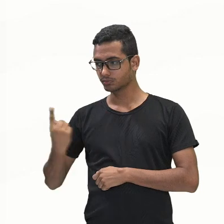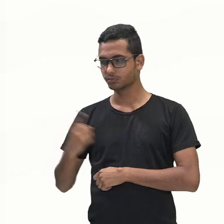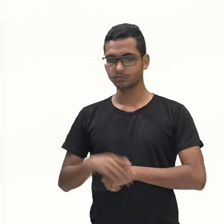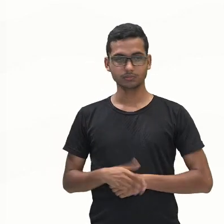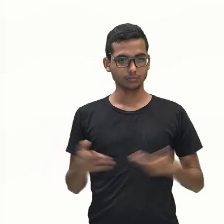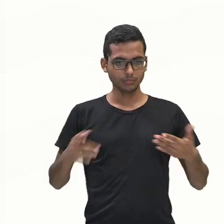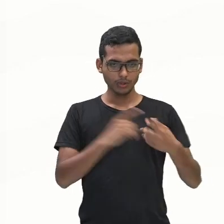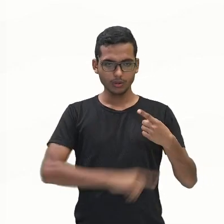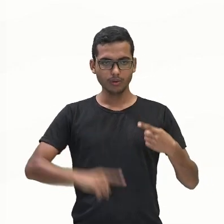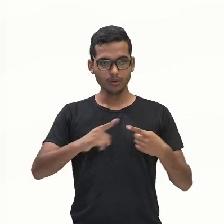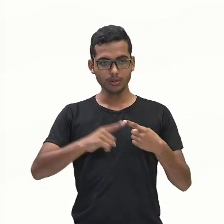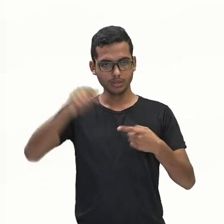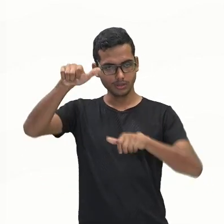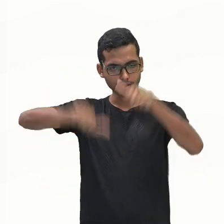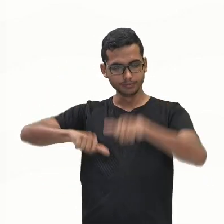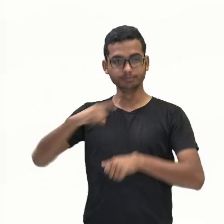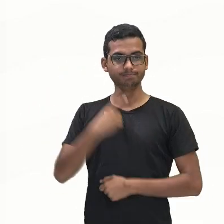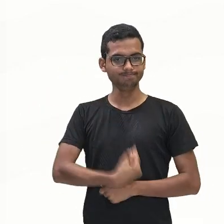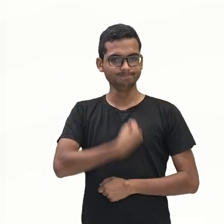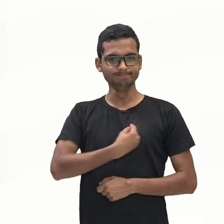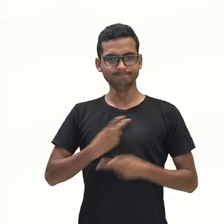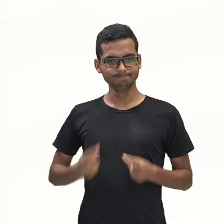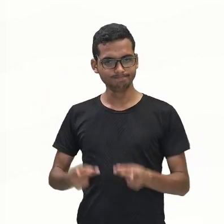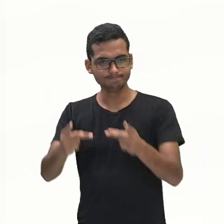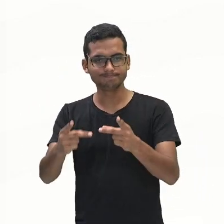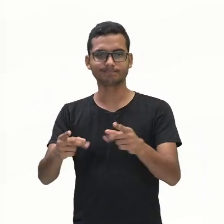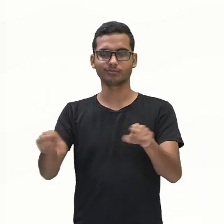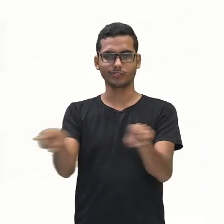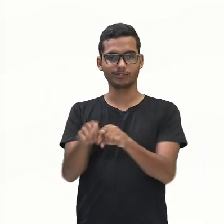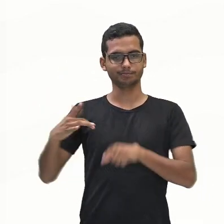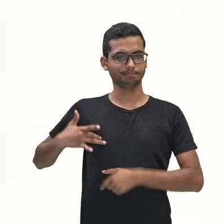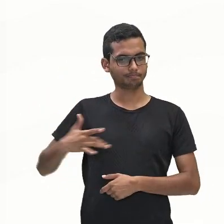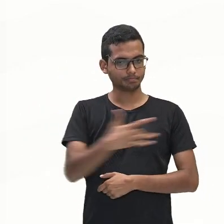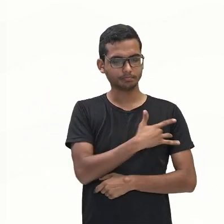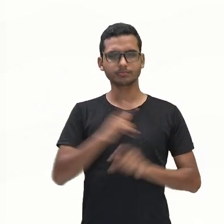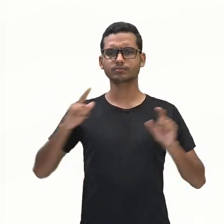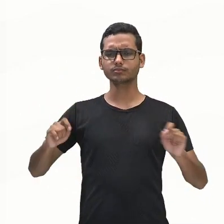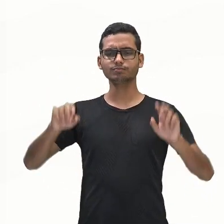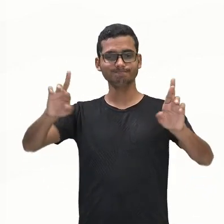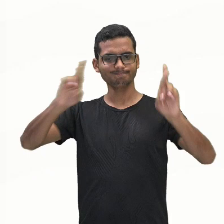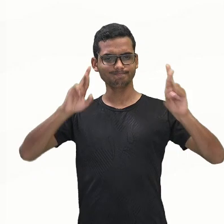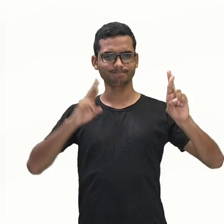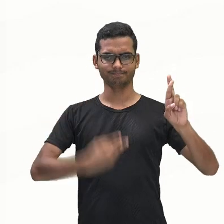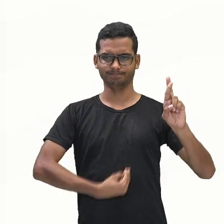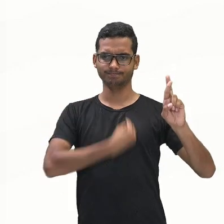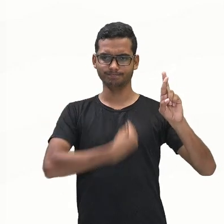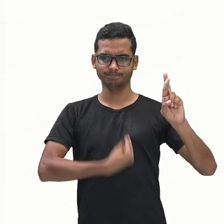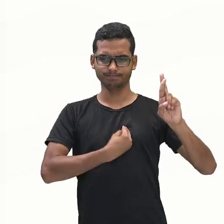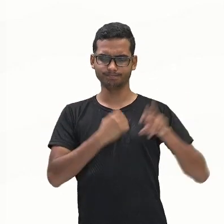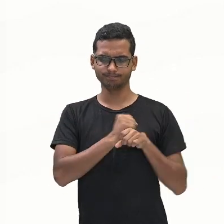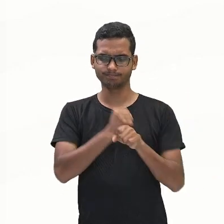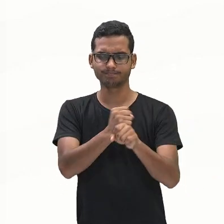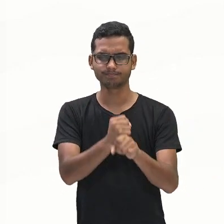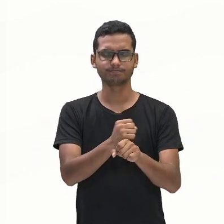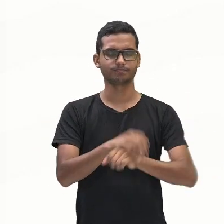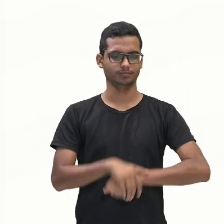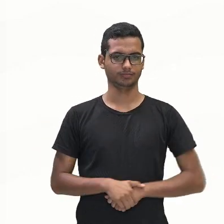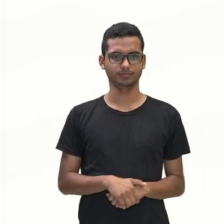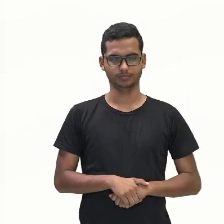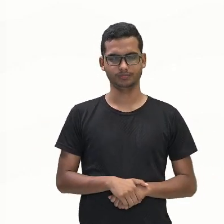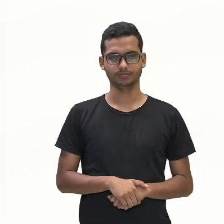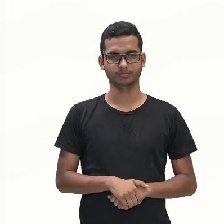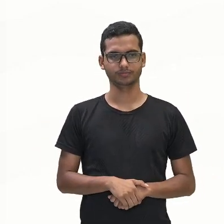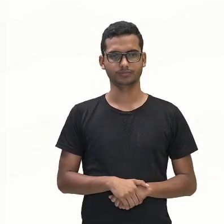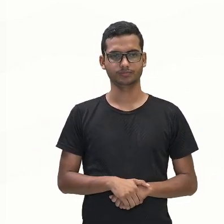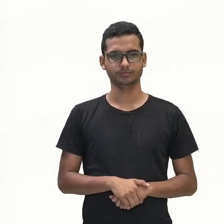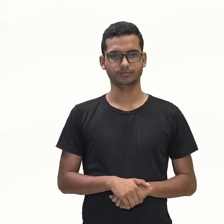pode chegar ali à expectativa de vida, tá bom? A expectativa de vida ao nascer também. Então,